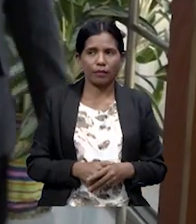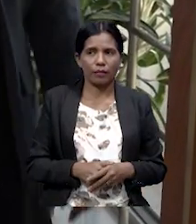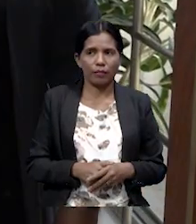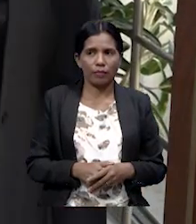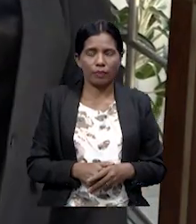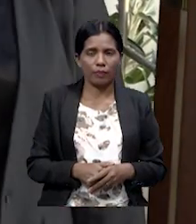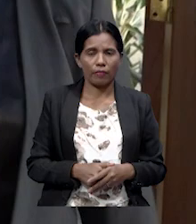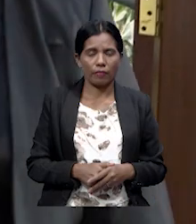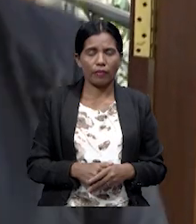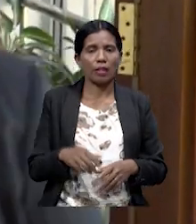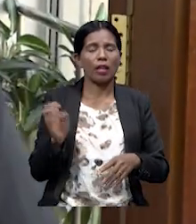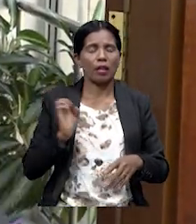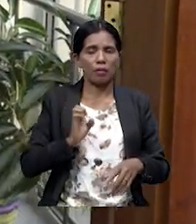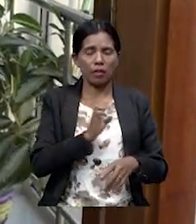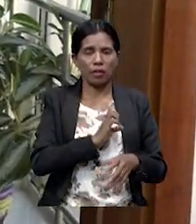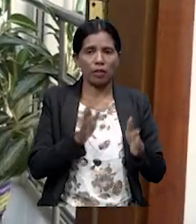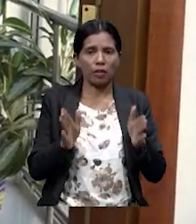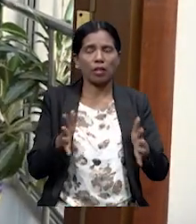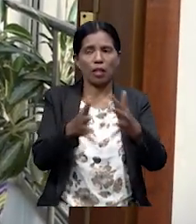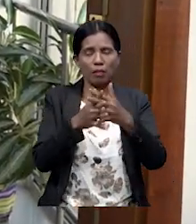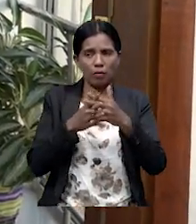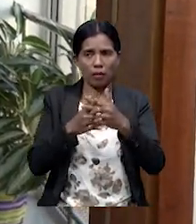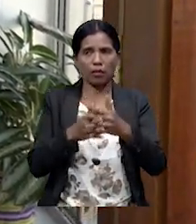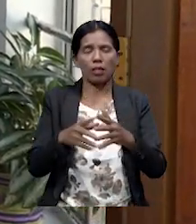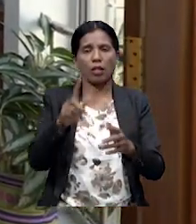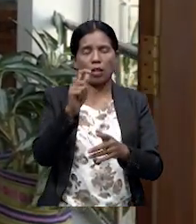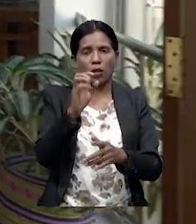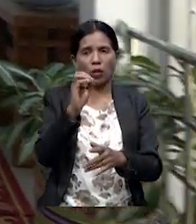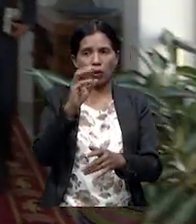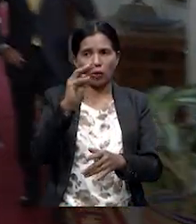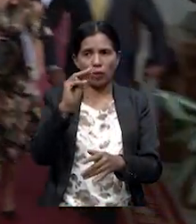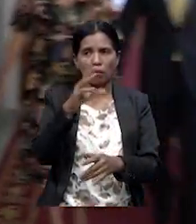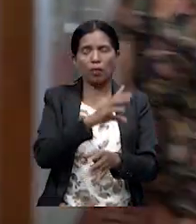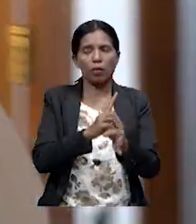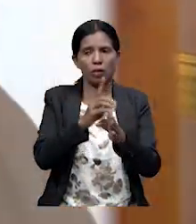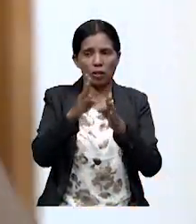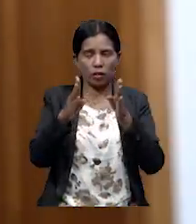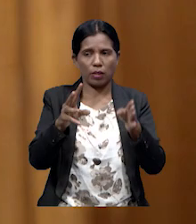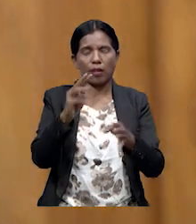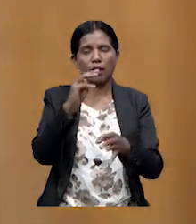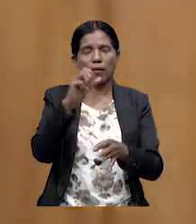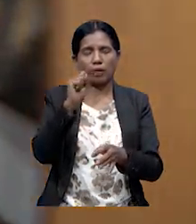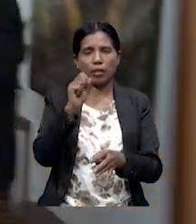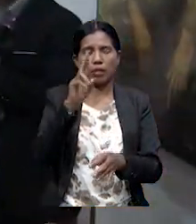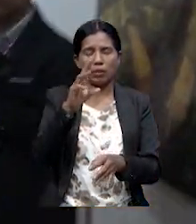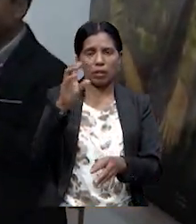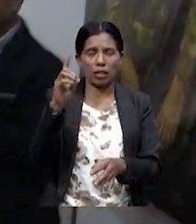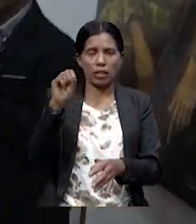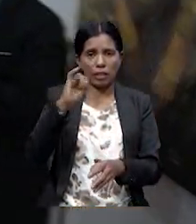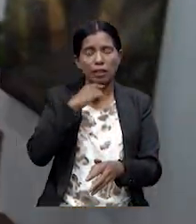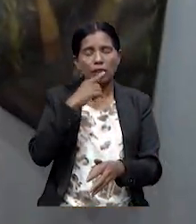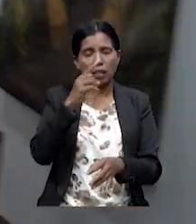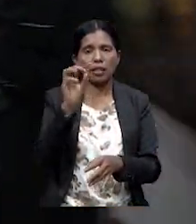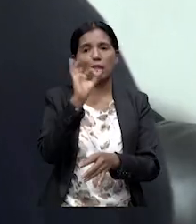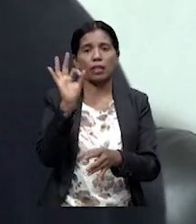Encarregado negócio embaixador Estados Unidos América, Tom Daley, ho diretora missão USAID, sexta semana ne